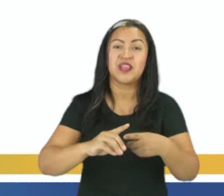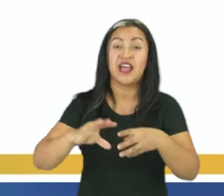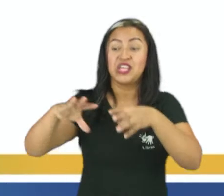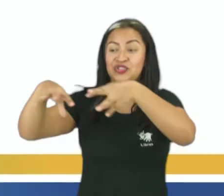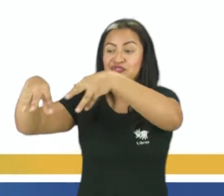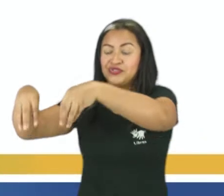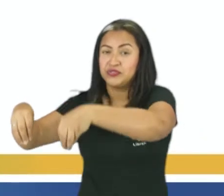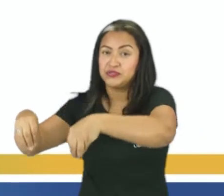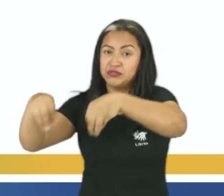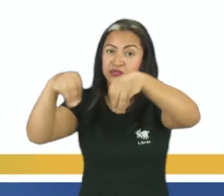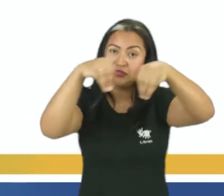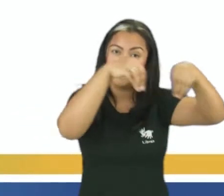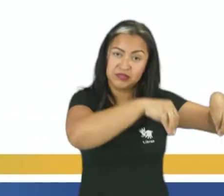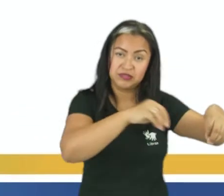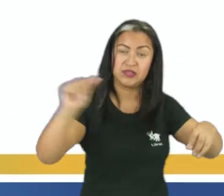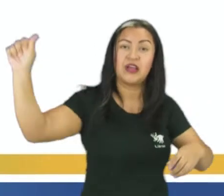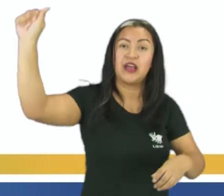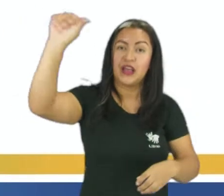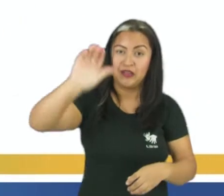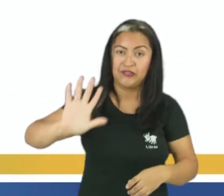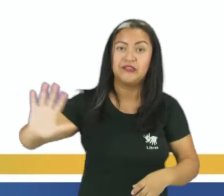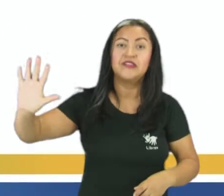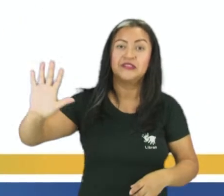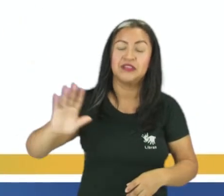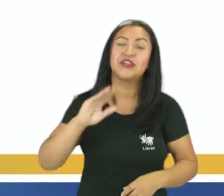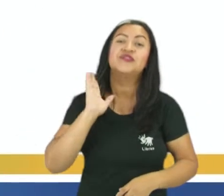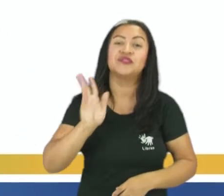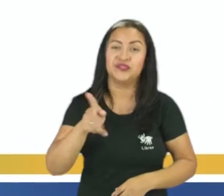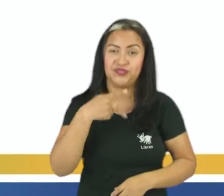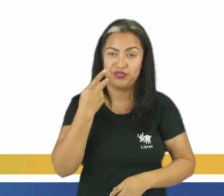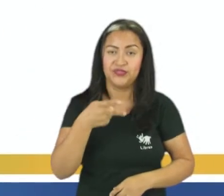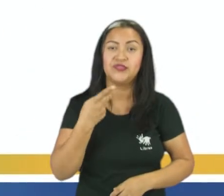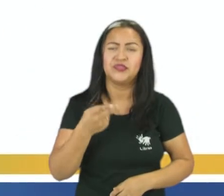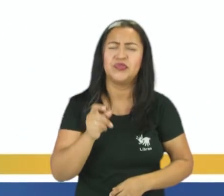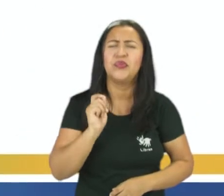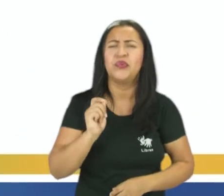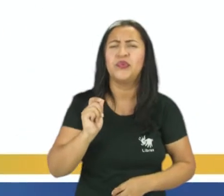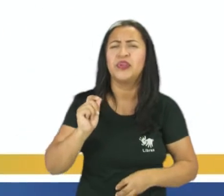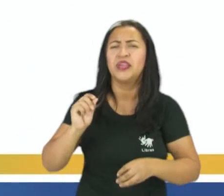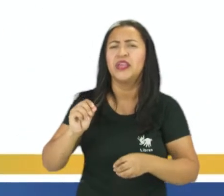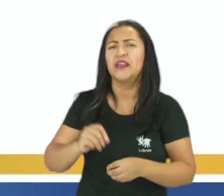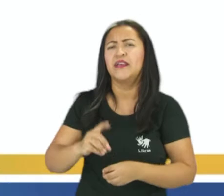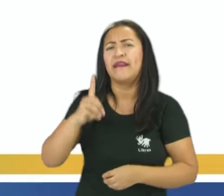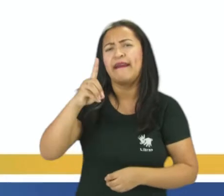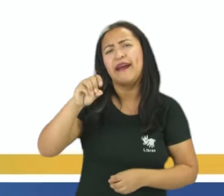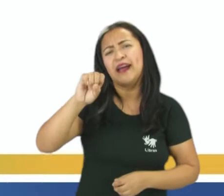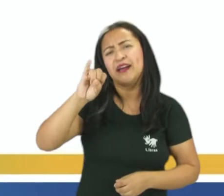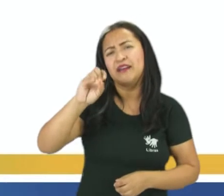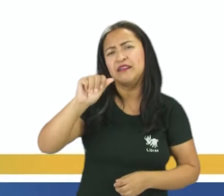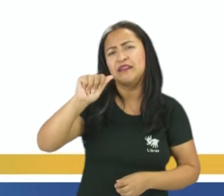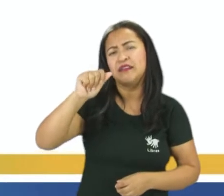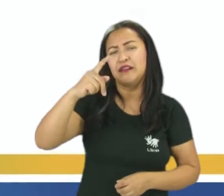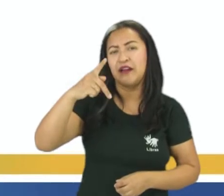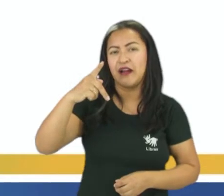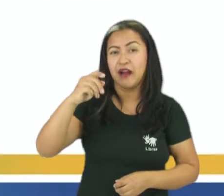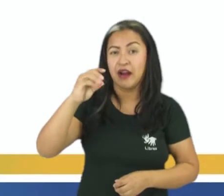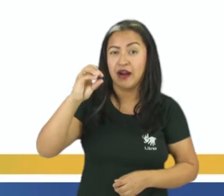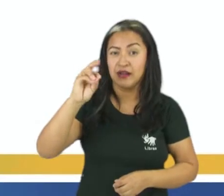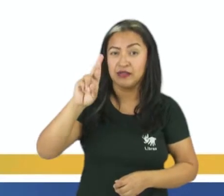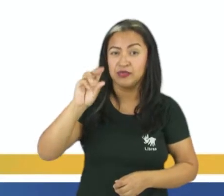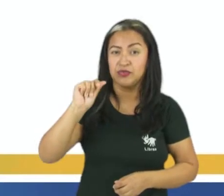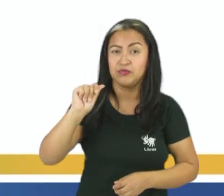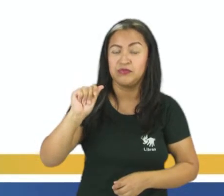diáspora africana, que a gente já discutiu aqui sobre isso, né? O que seria essa diáspora, né? Seria aí esse